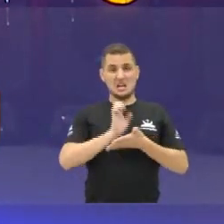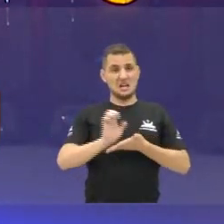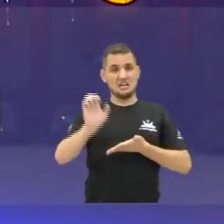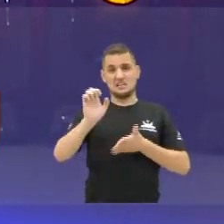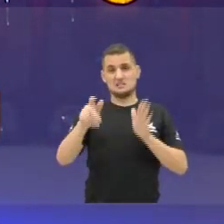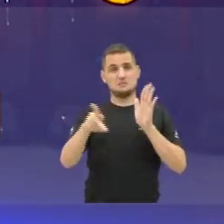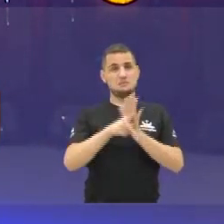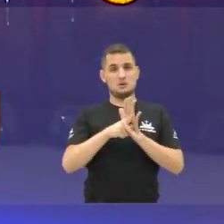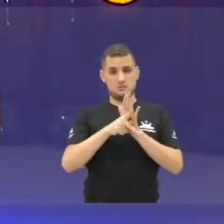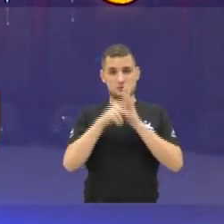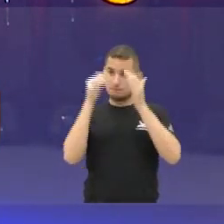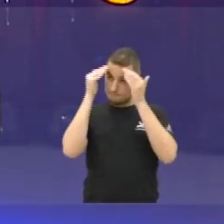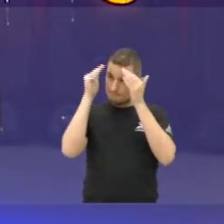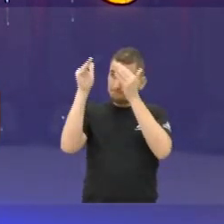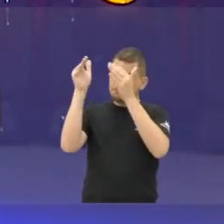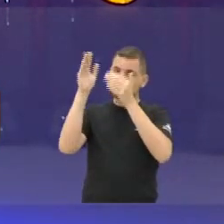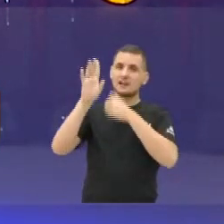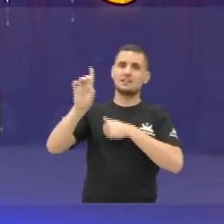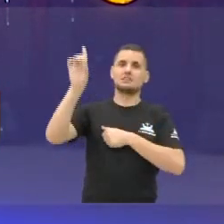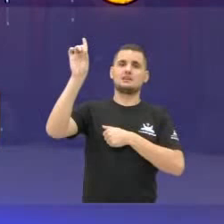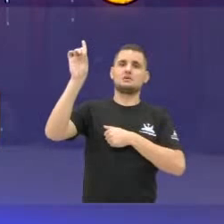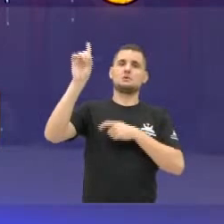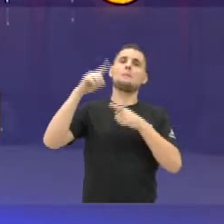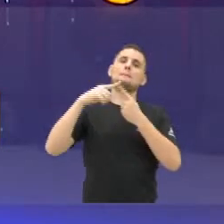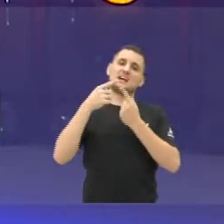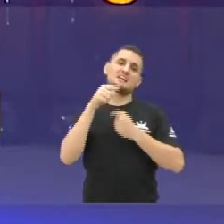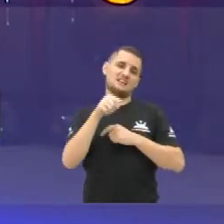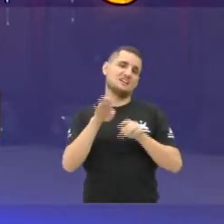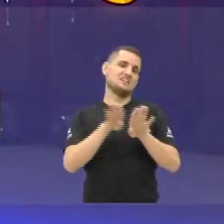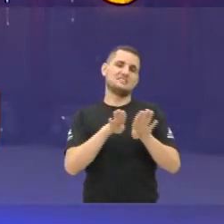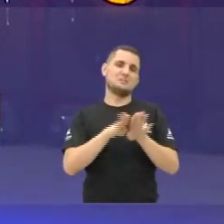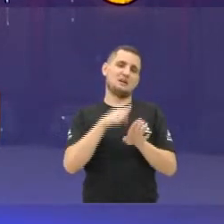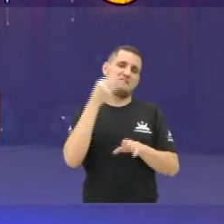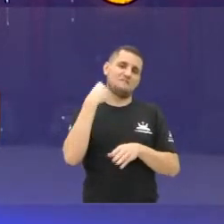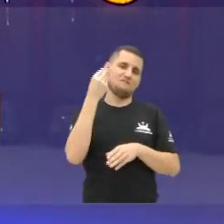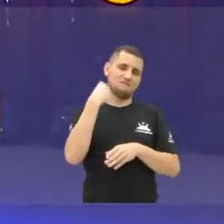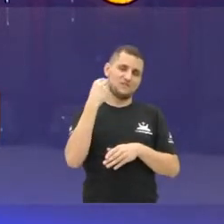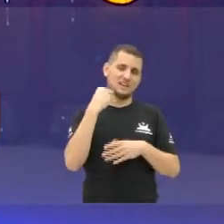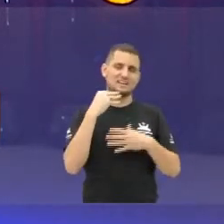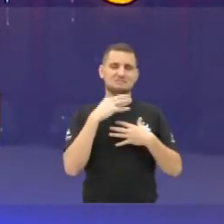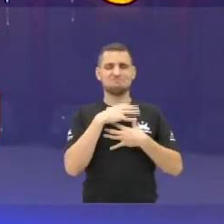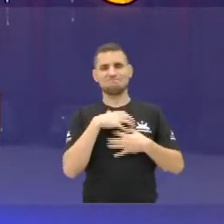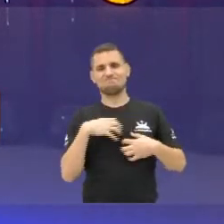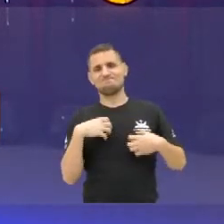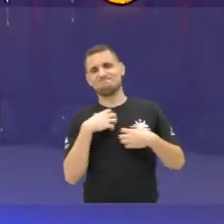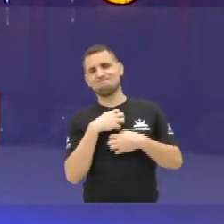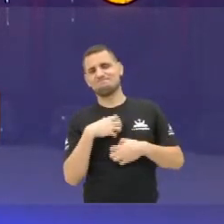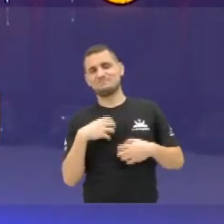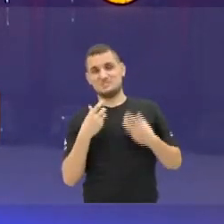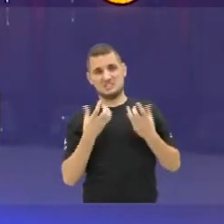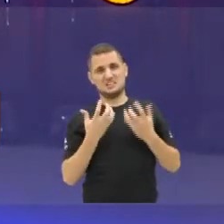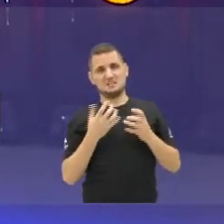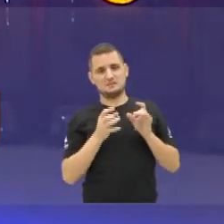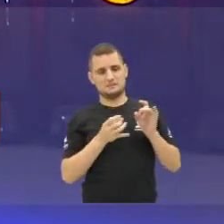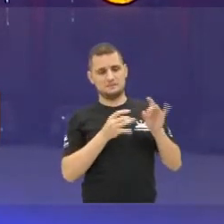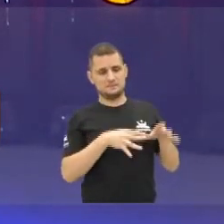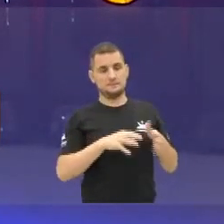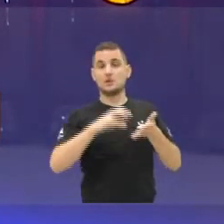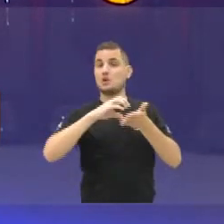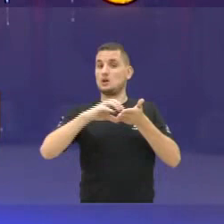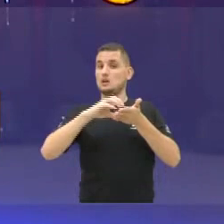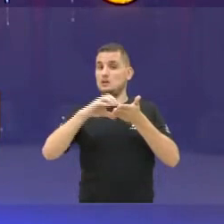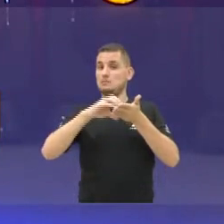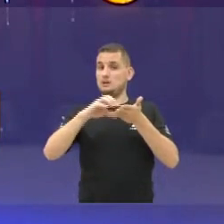Deus, pode estar sujeito a eles. Capítulo 19,